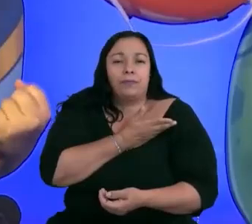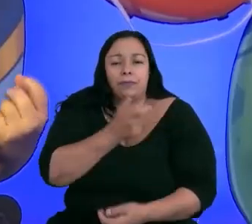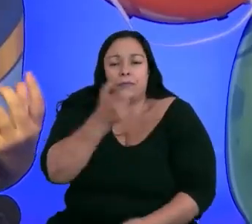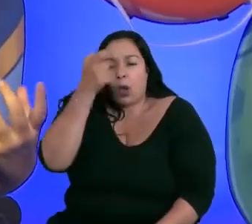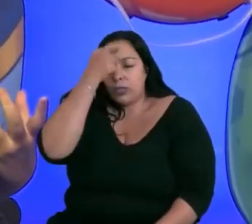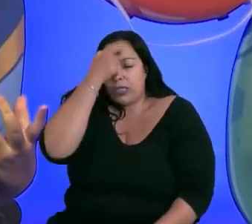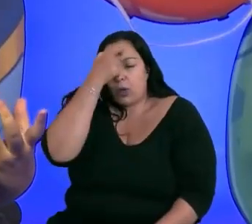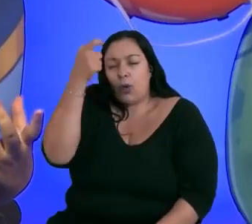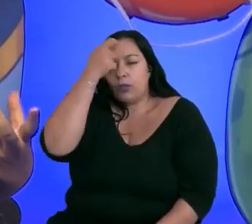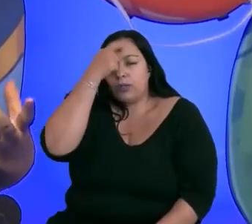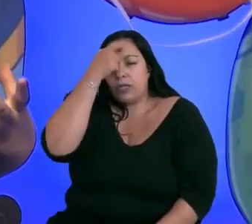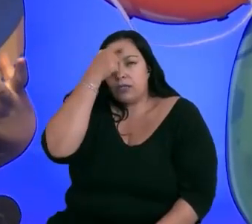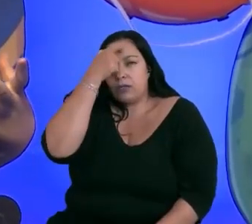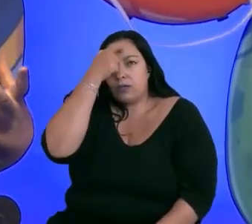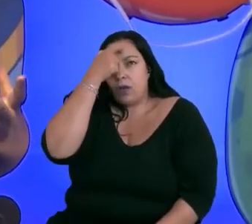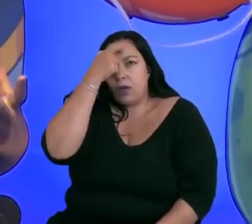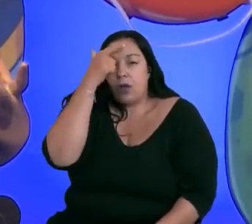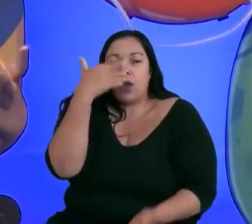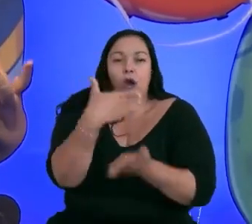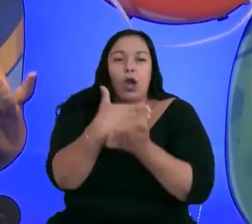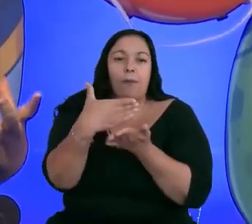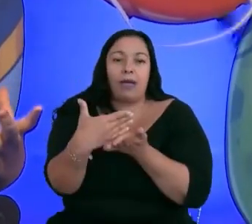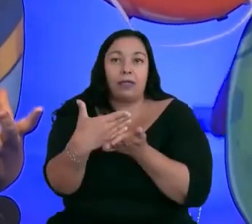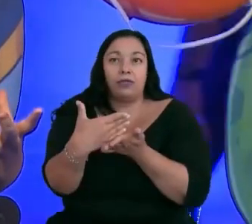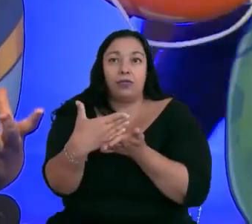concentrou e começou a dar